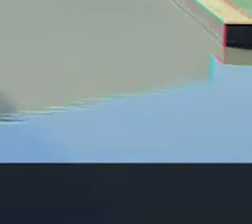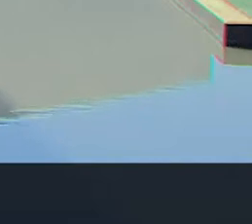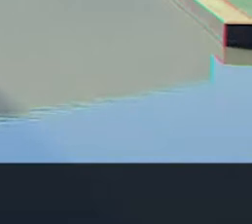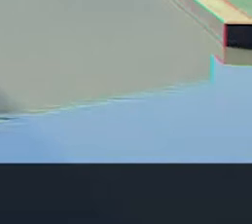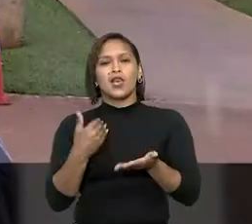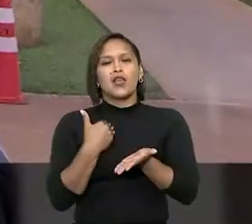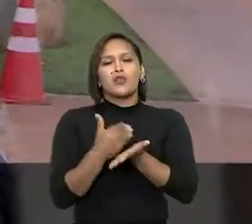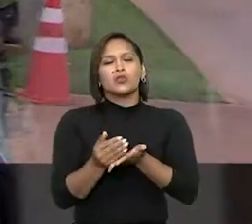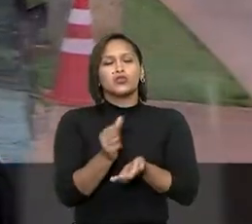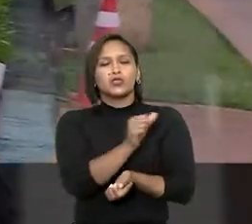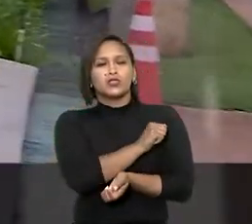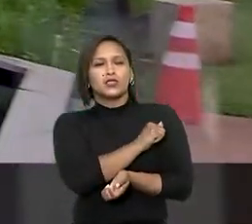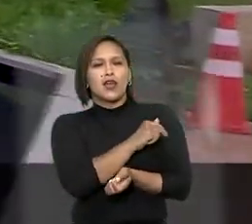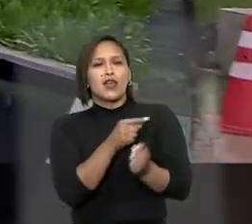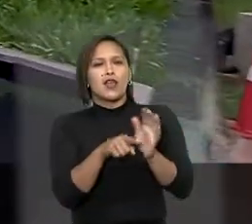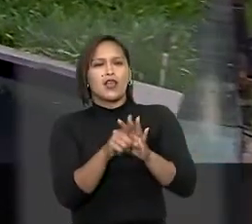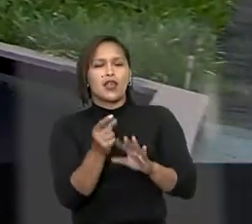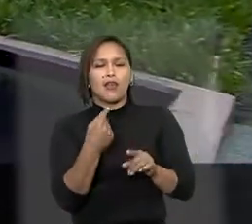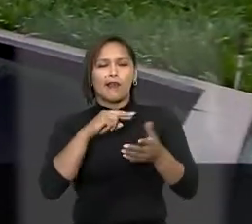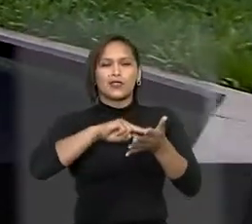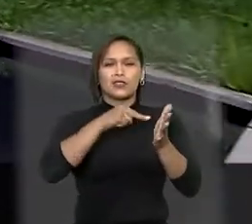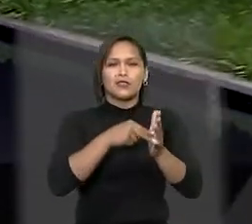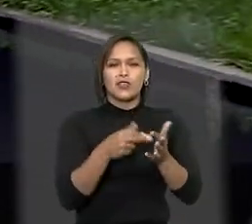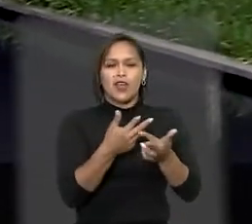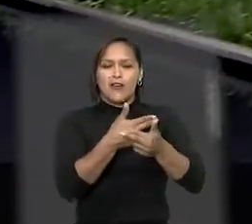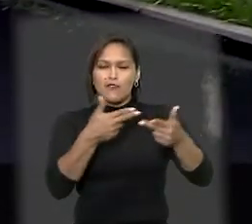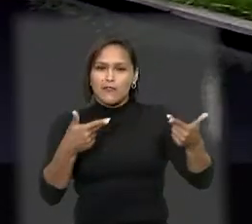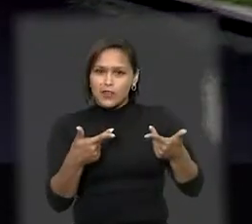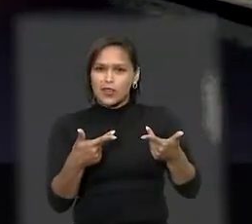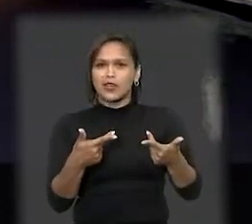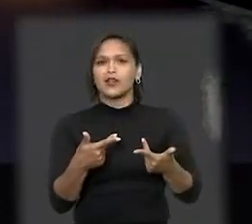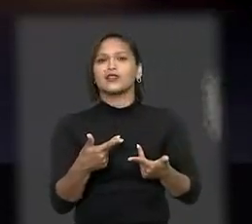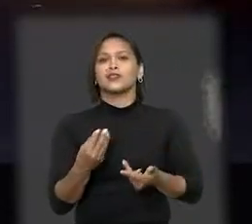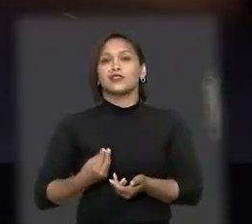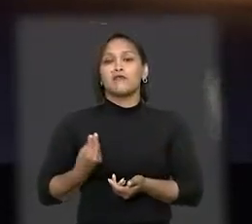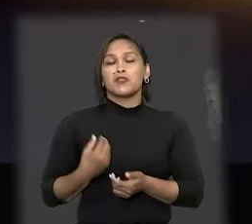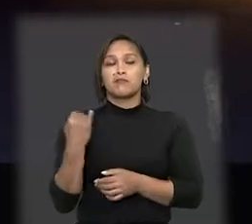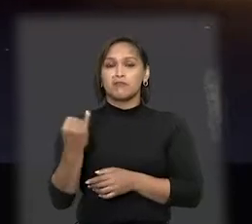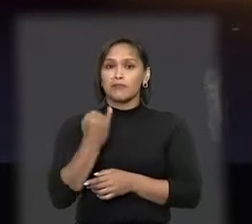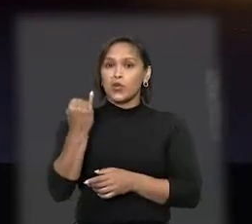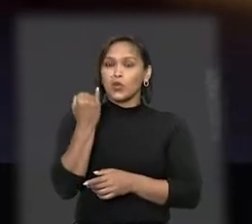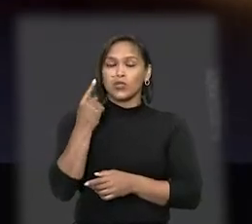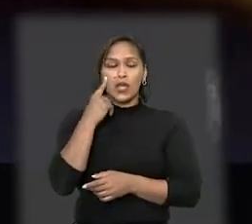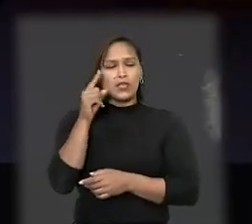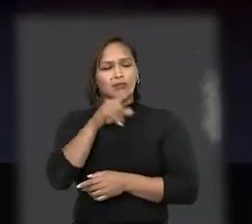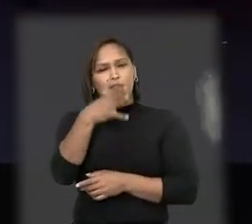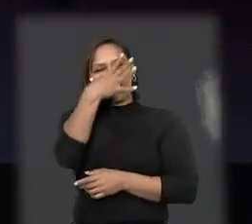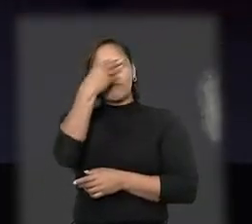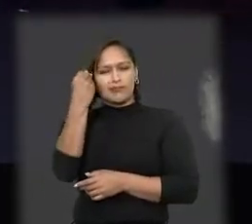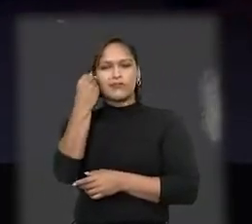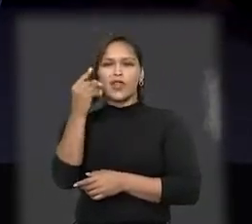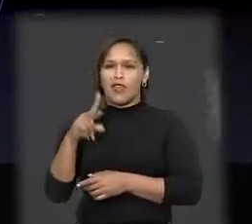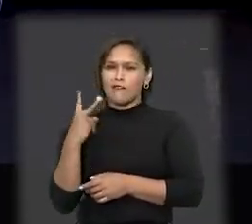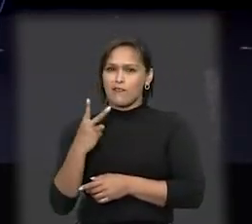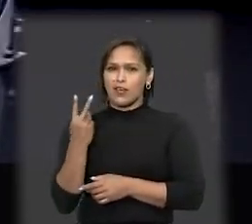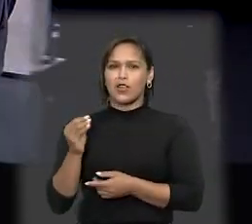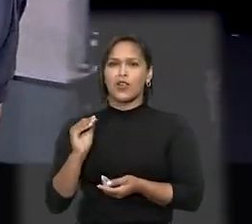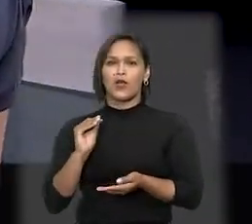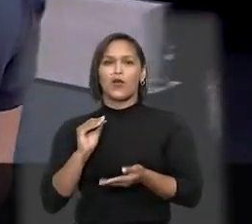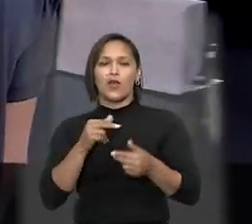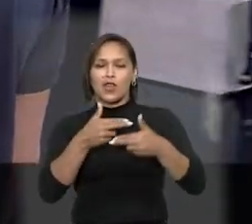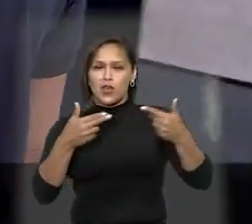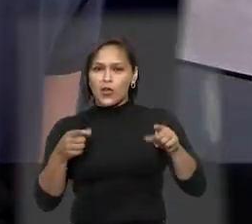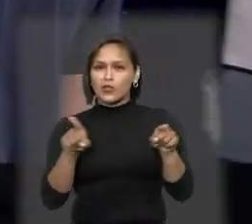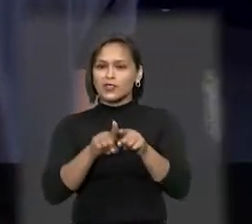órgão. Os meninos me ensinaram a ressignificar muitas coisas na vida. Coisas importantes que às vezes a gente não dá muito